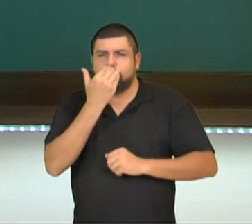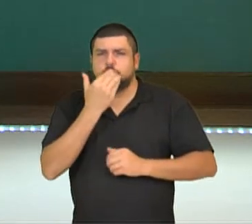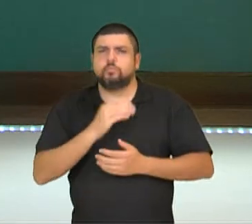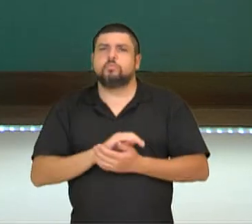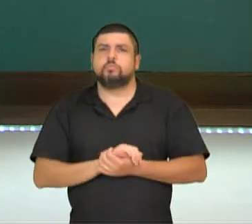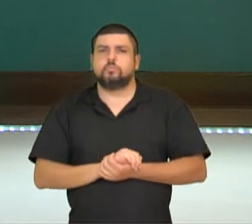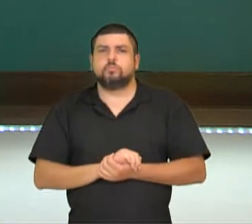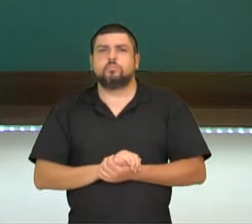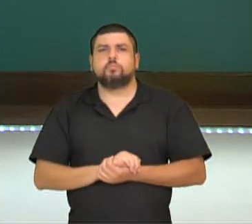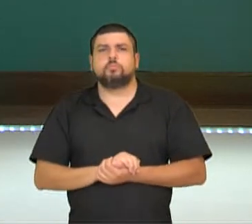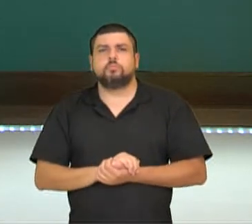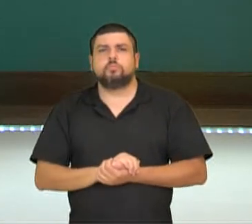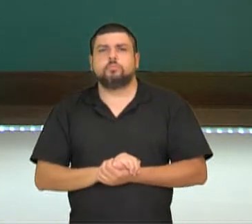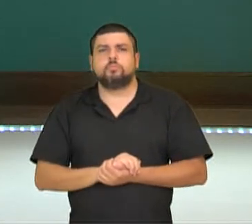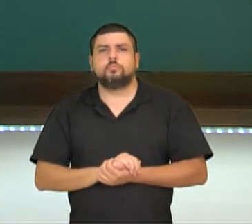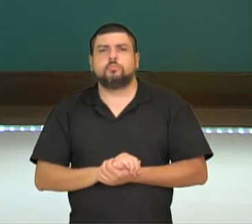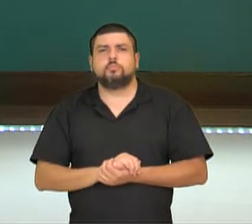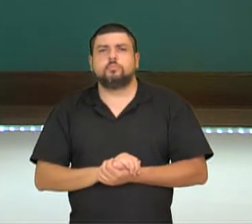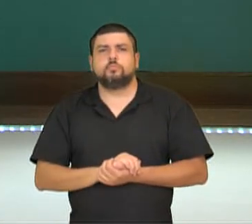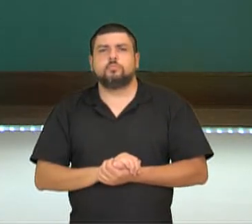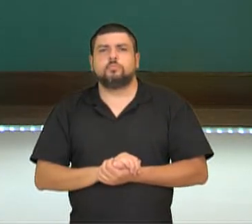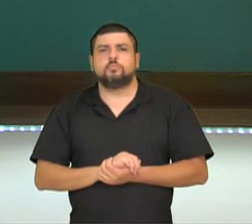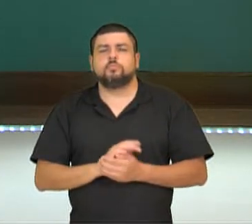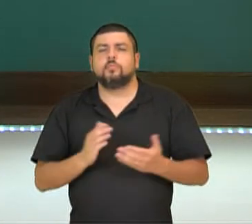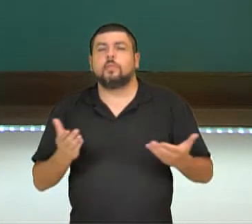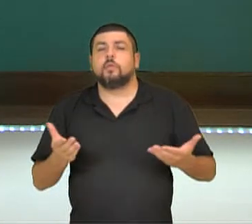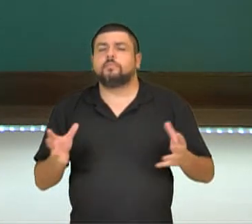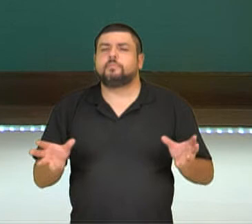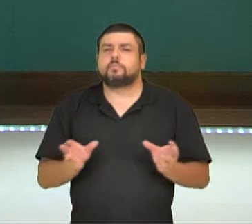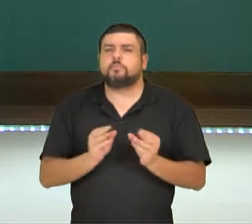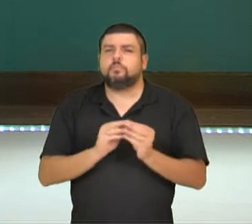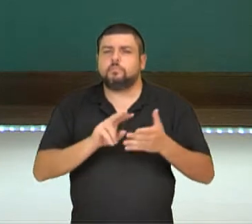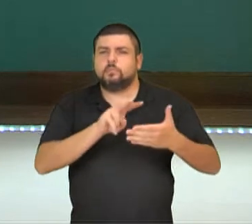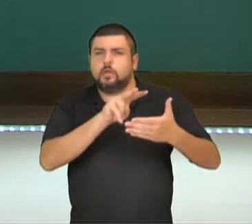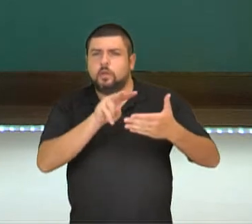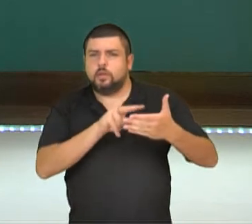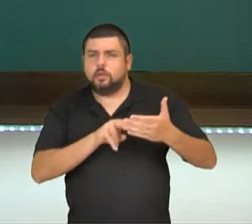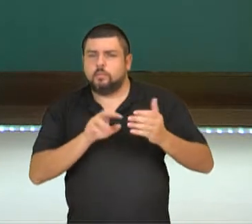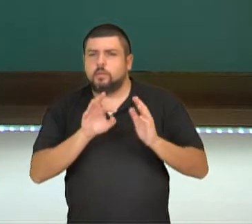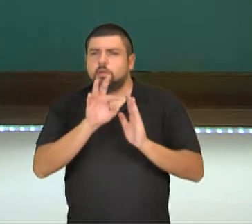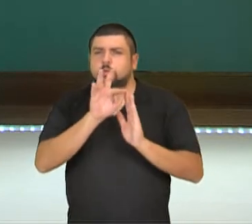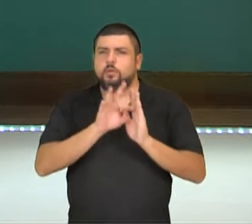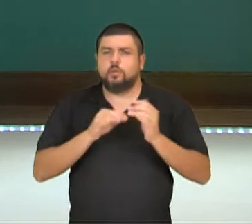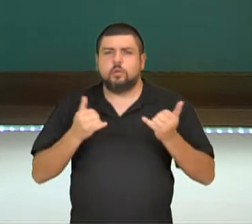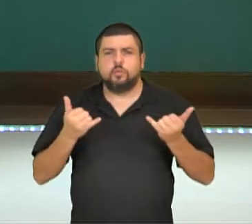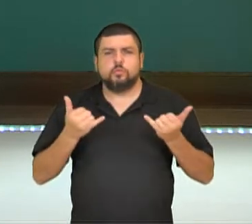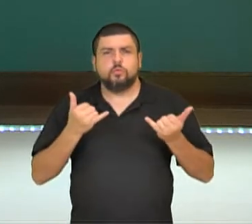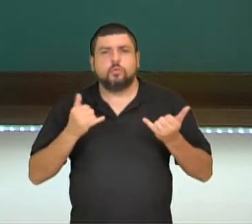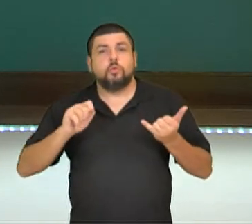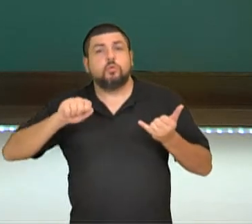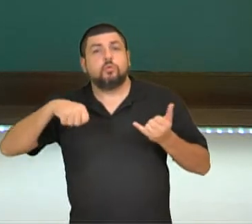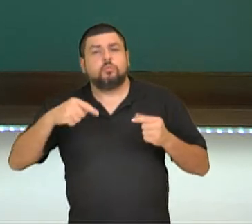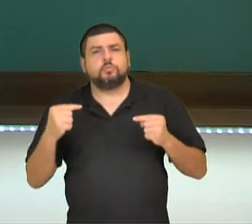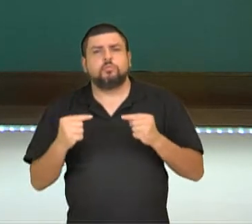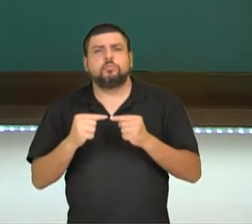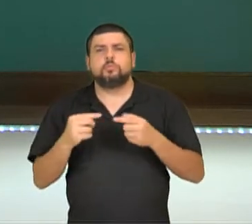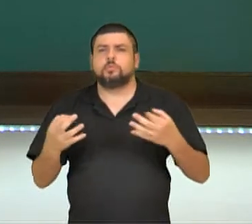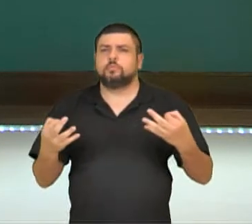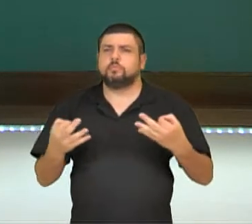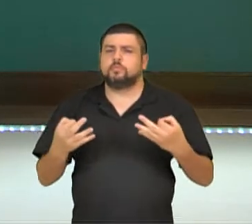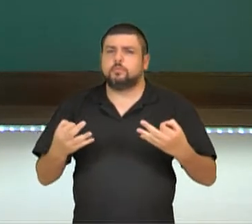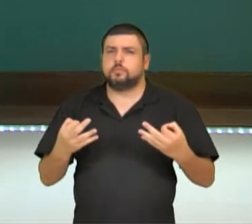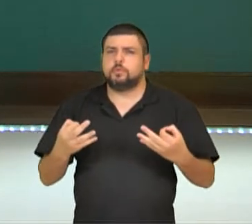tá certo? Pessoal, hoje nós lemos textos informativos sobre a combinação perfeita, não só